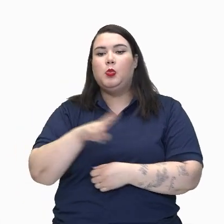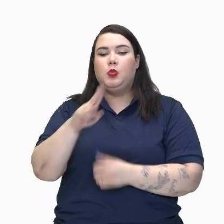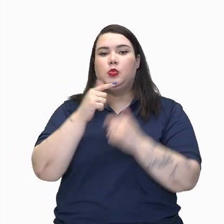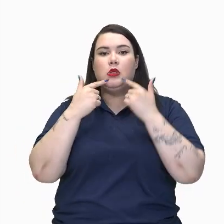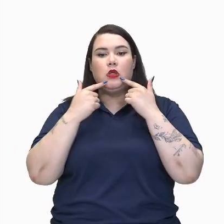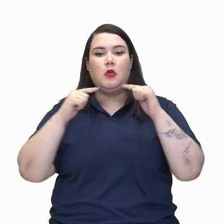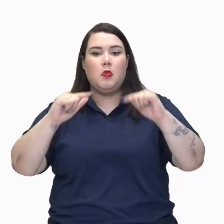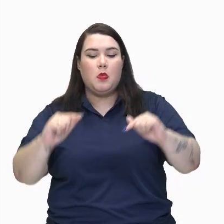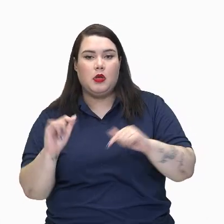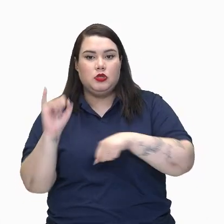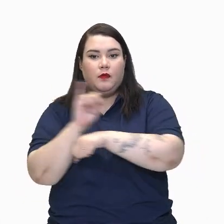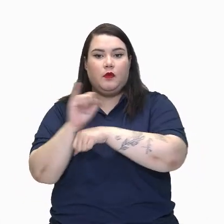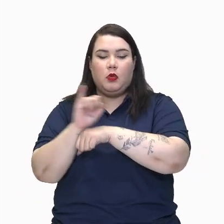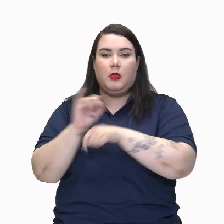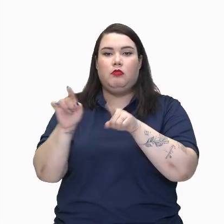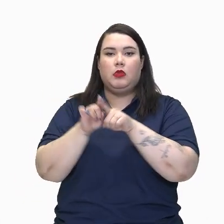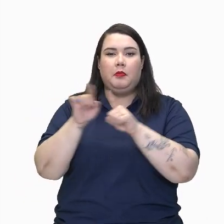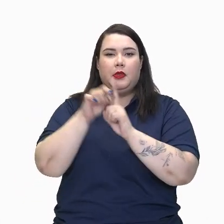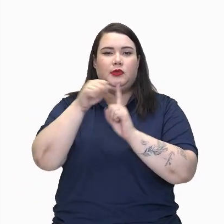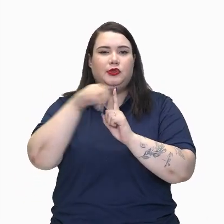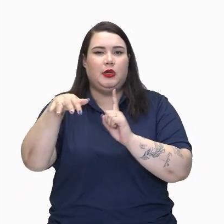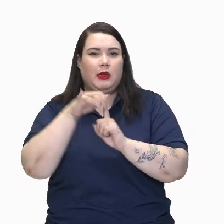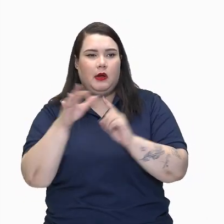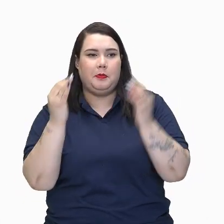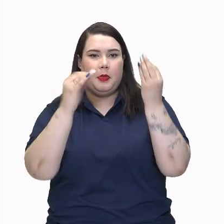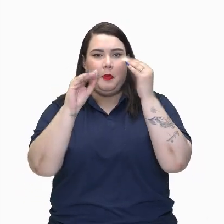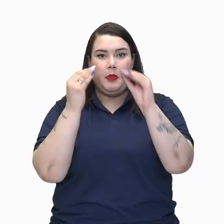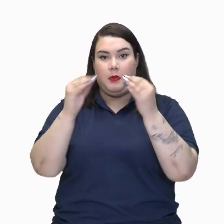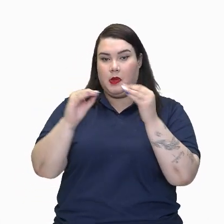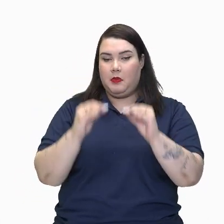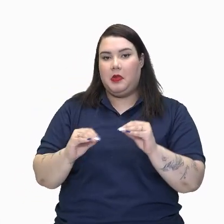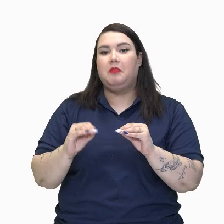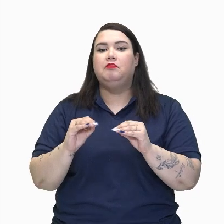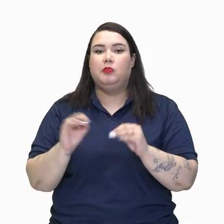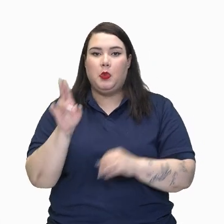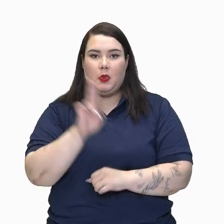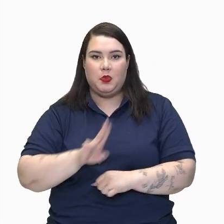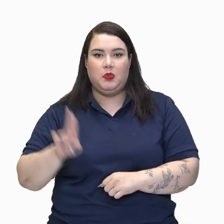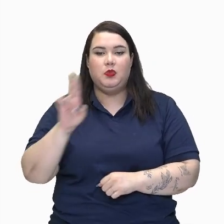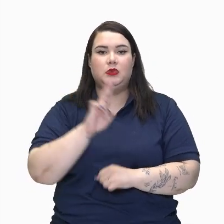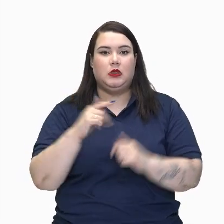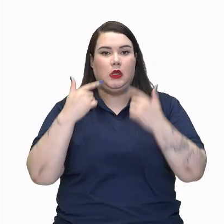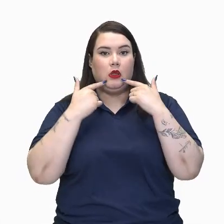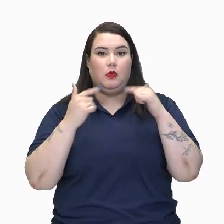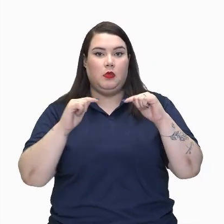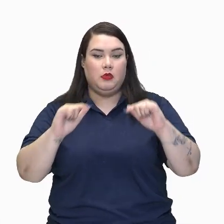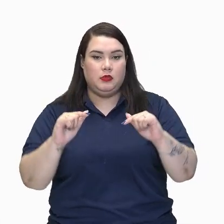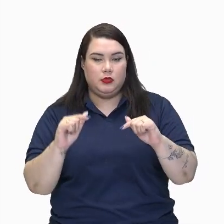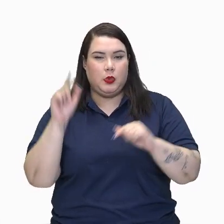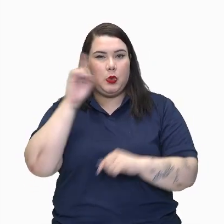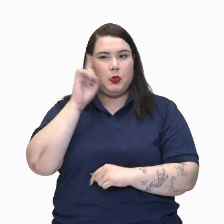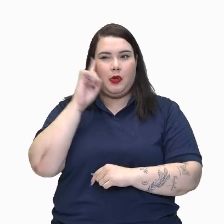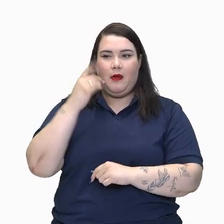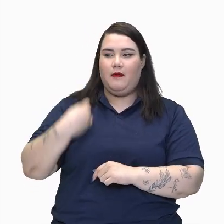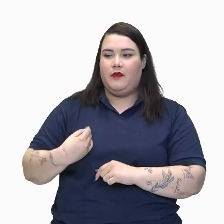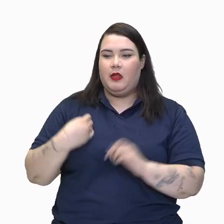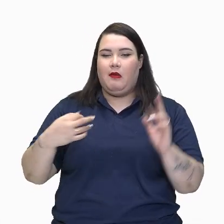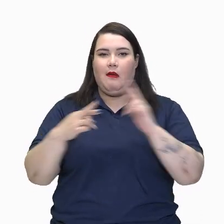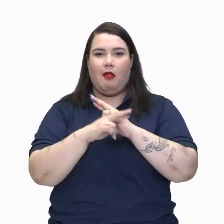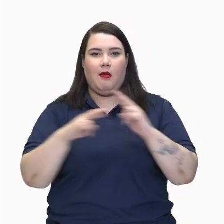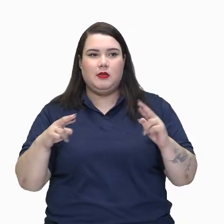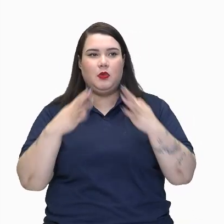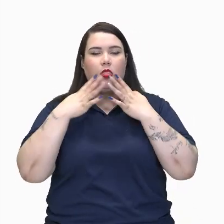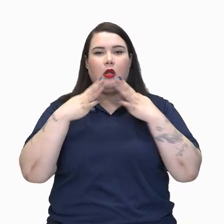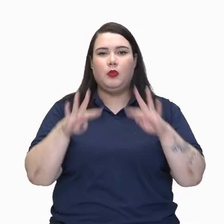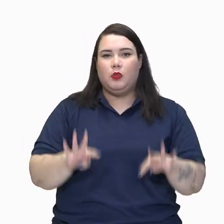linguagem coloquial e o cotidiano. A gente vai ver que as obras modernas, elas usam muito na linguagem o cotidiano, a linguagem do dia a